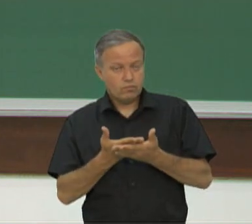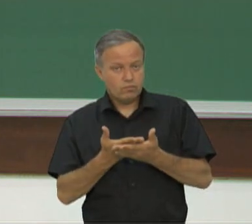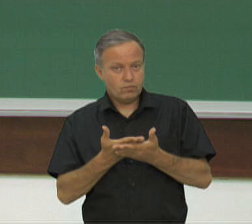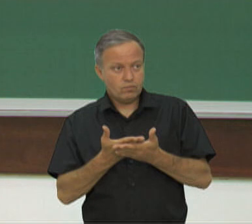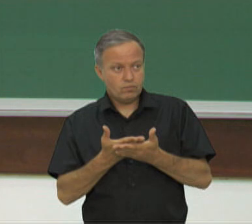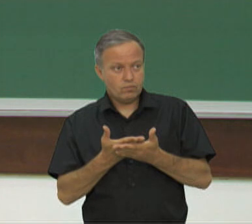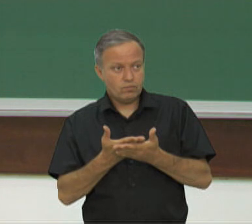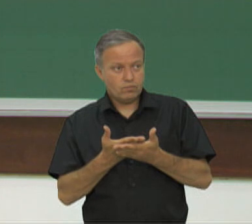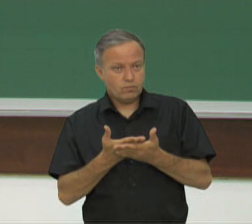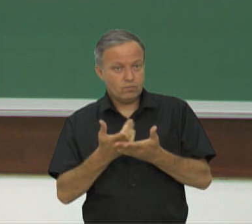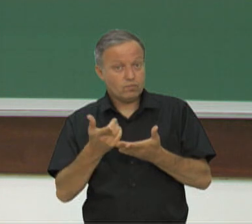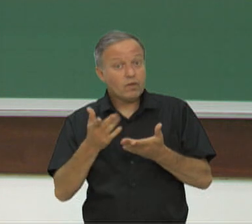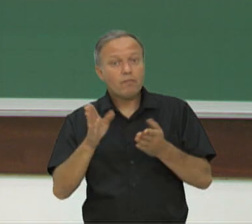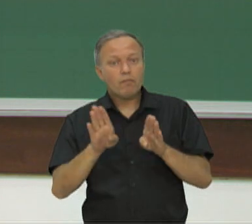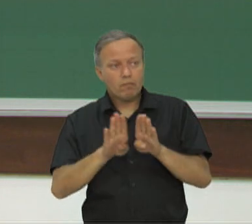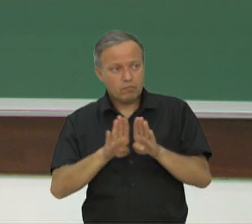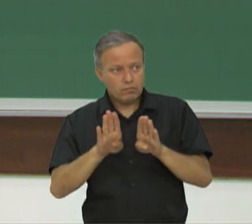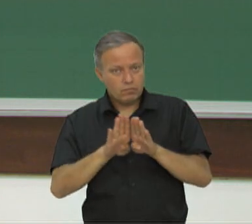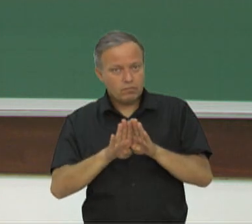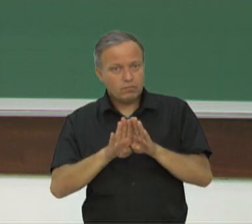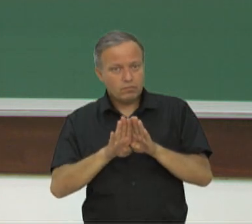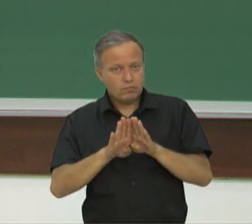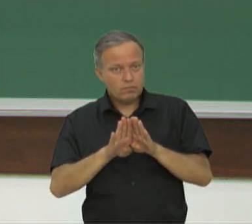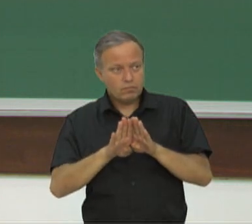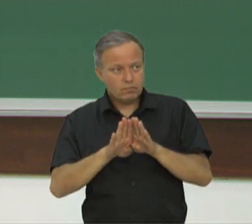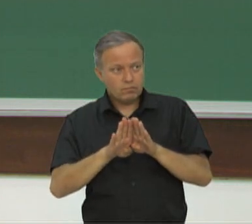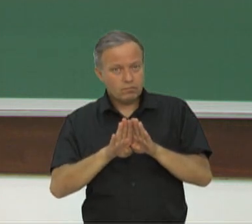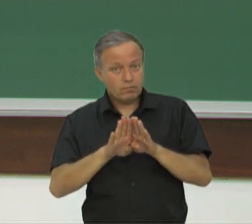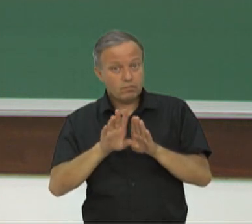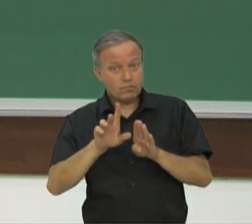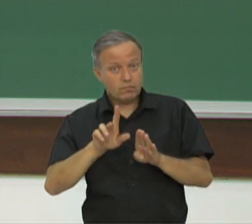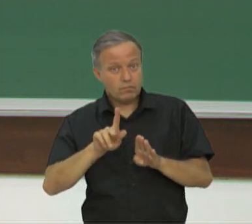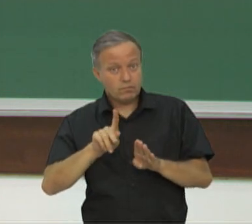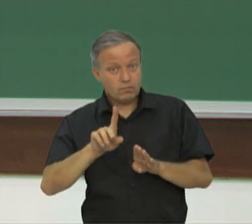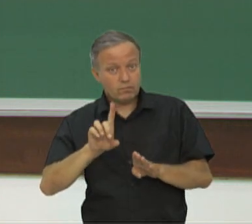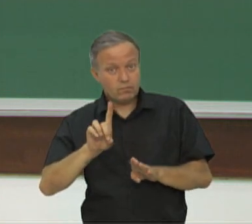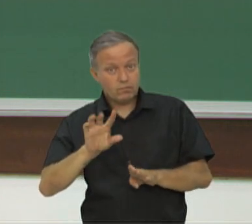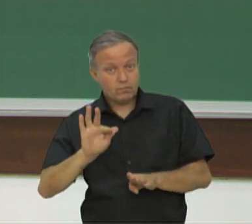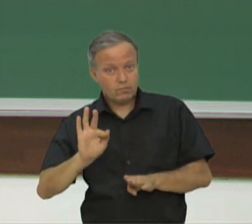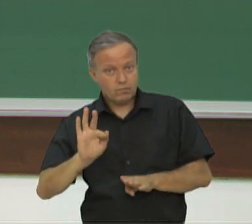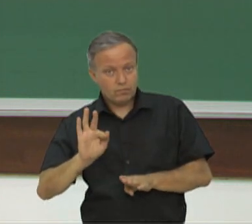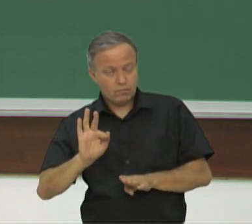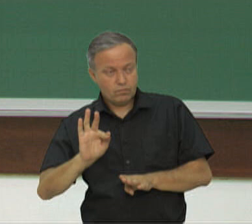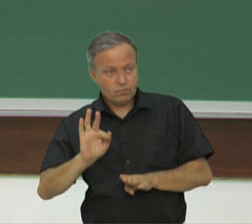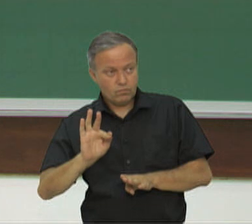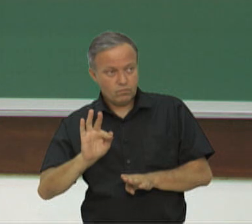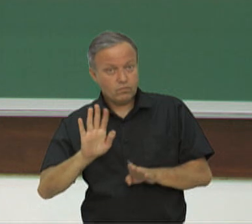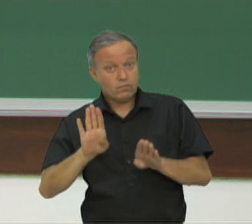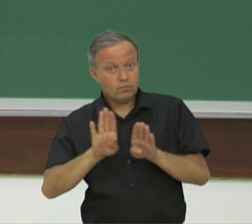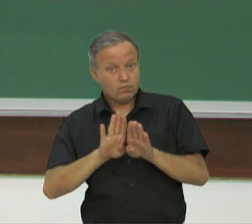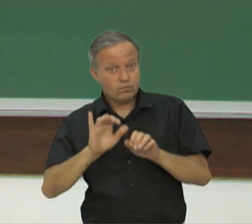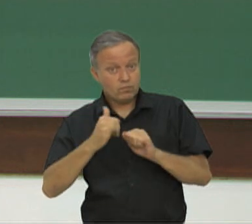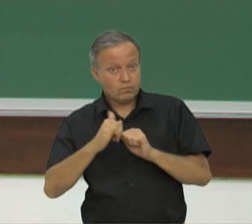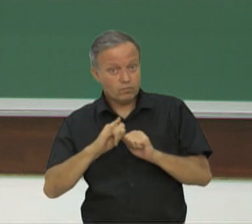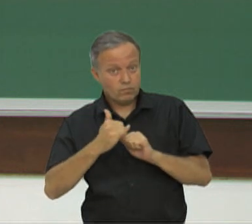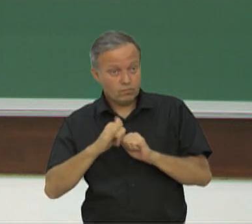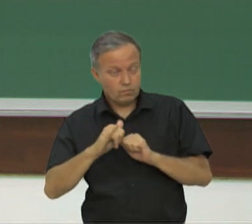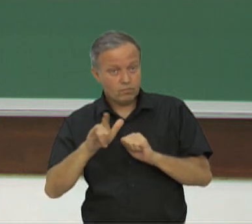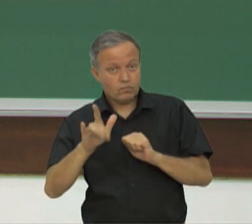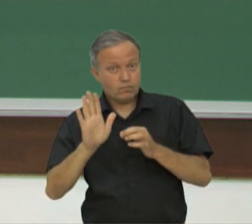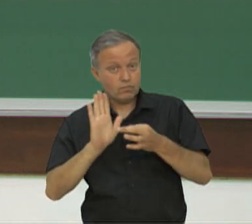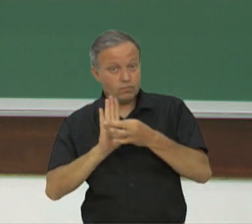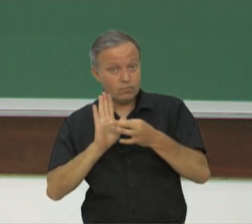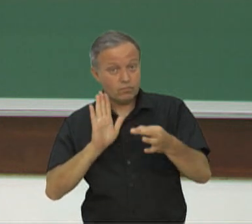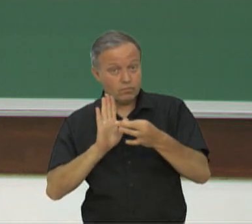e elas estarão disponíveis também lá no PDF, tá? Se você quiser depois dar uma olhadinha nas sugestões